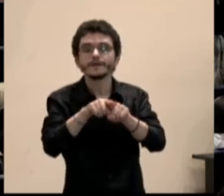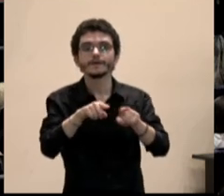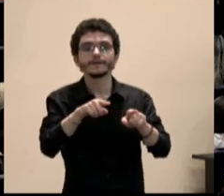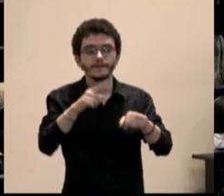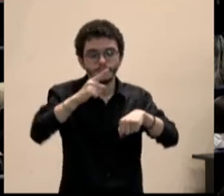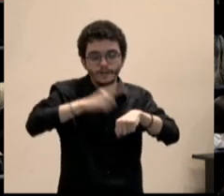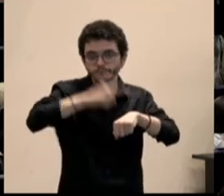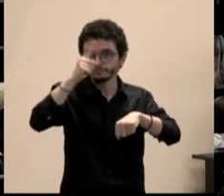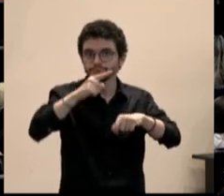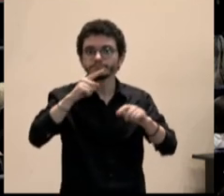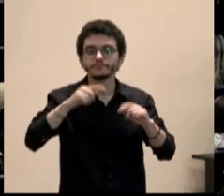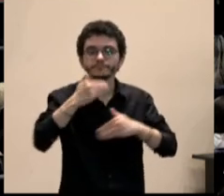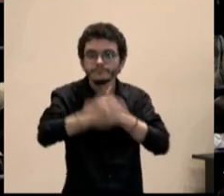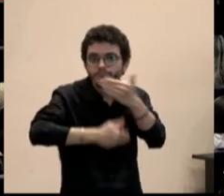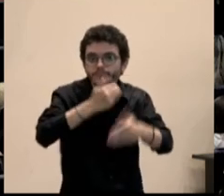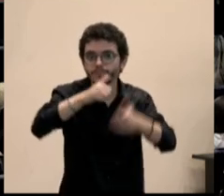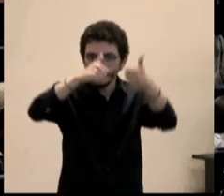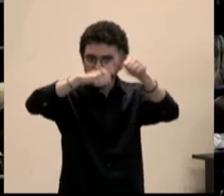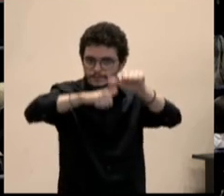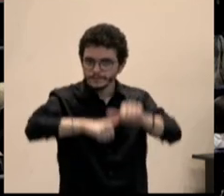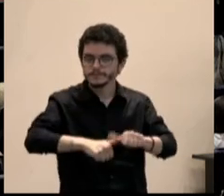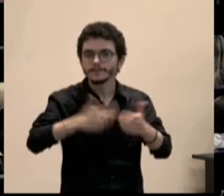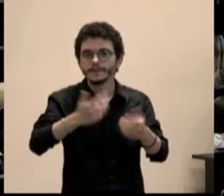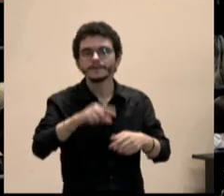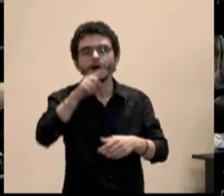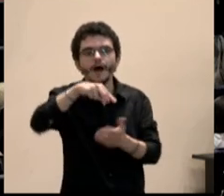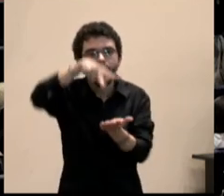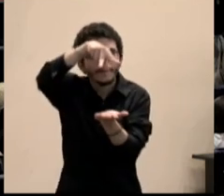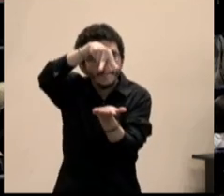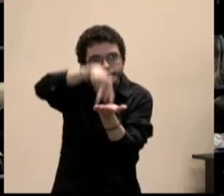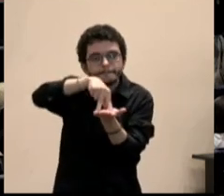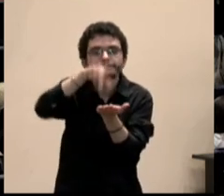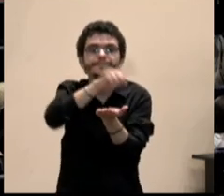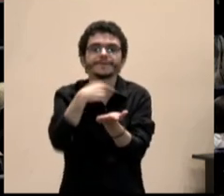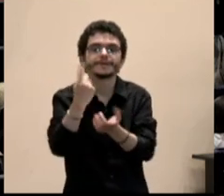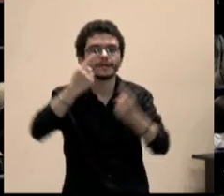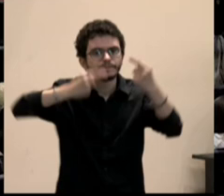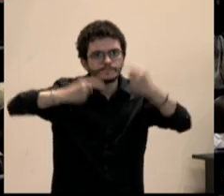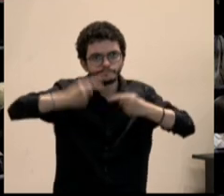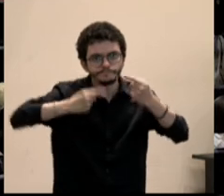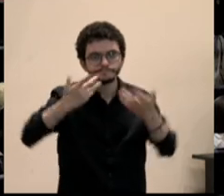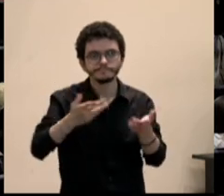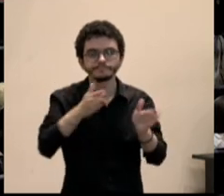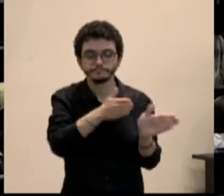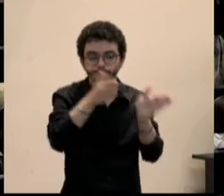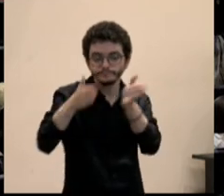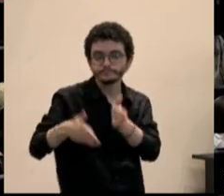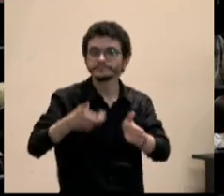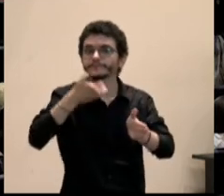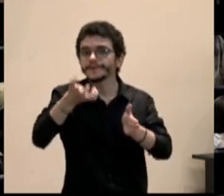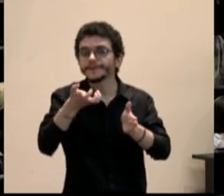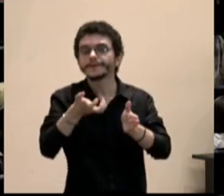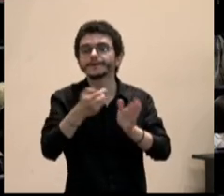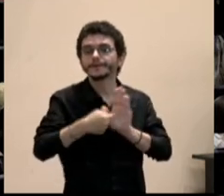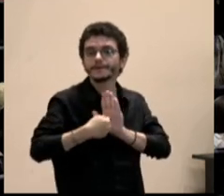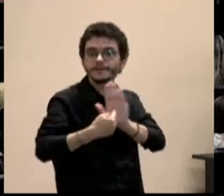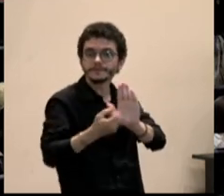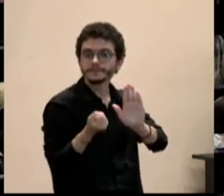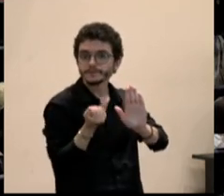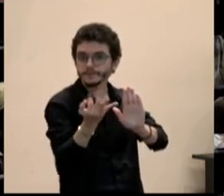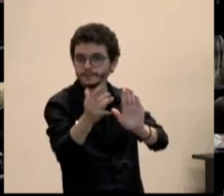processos avaliativos. Então, é nesse tripé que a gente discute. E, na sequência, eu quero trazer